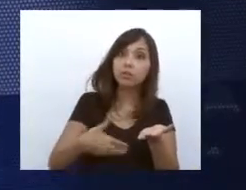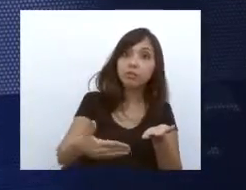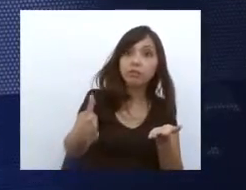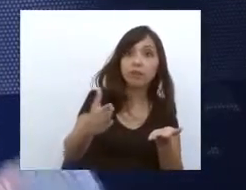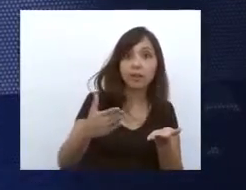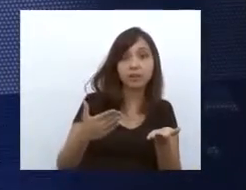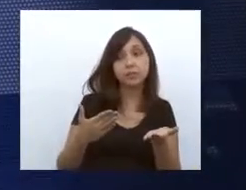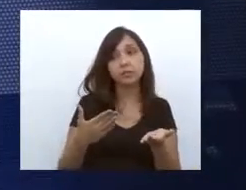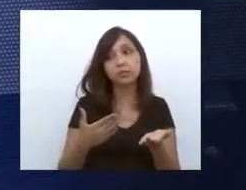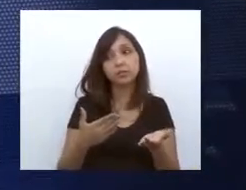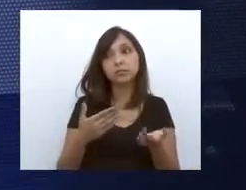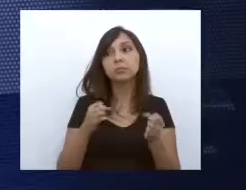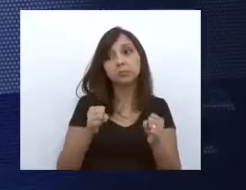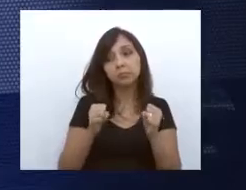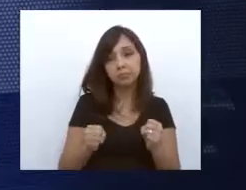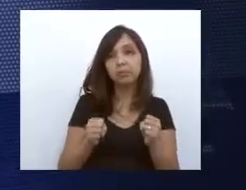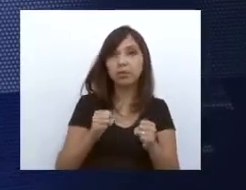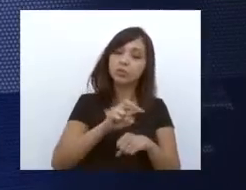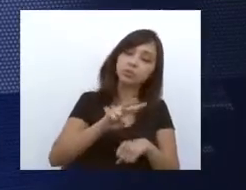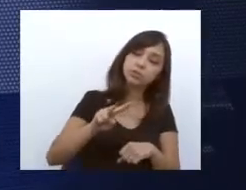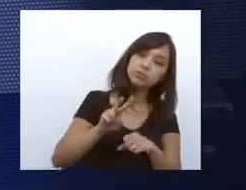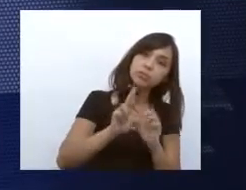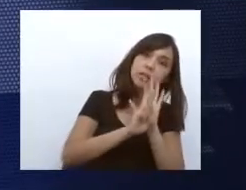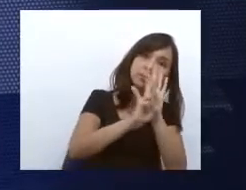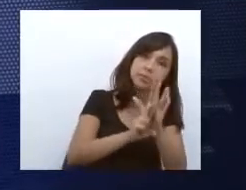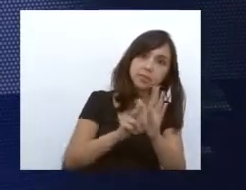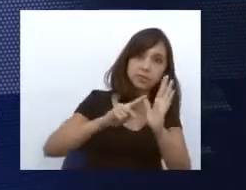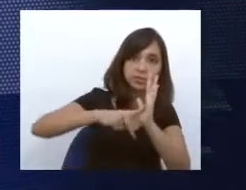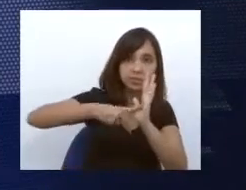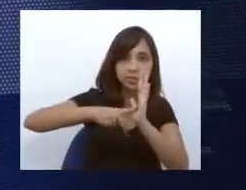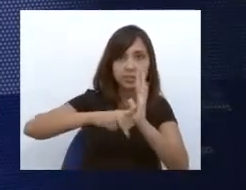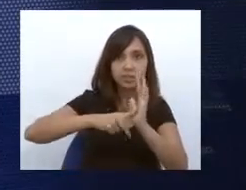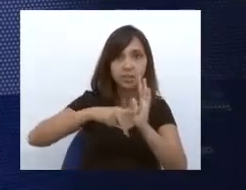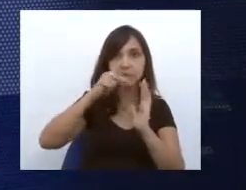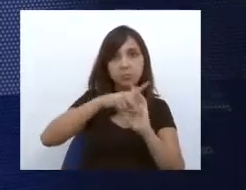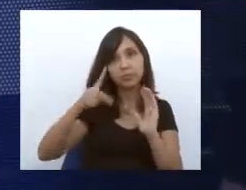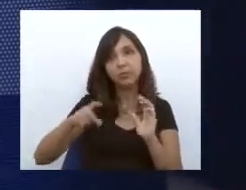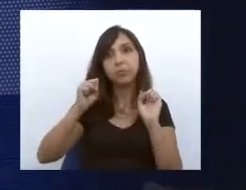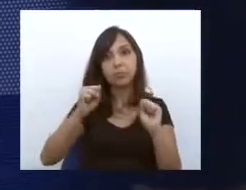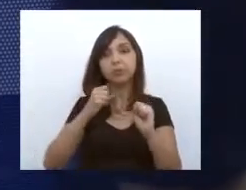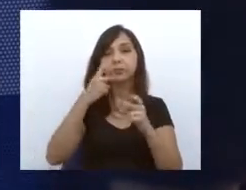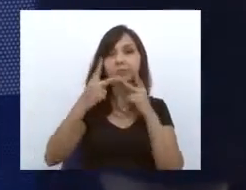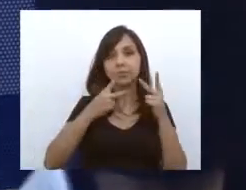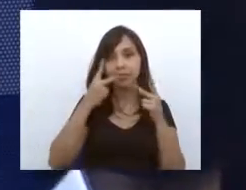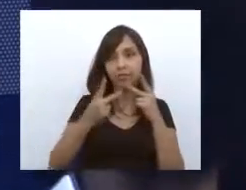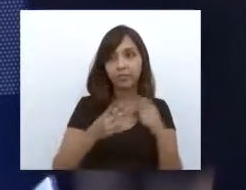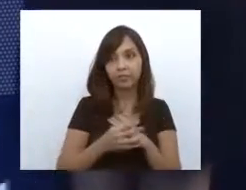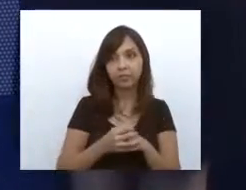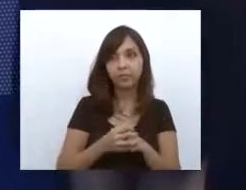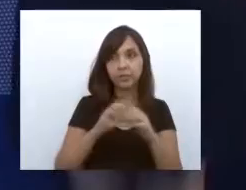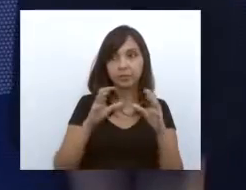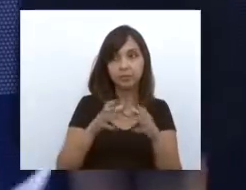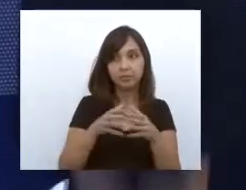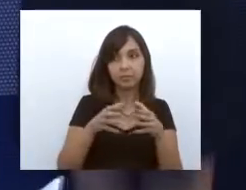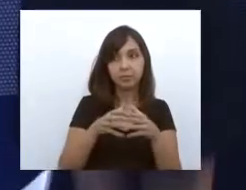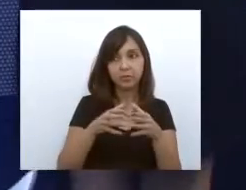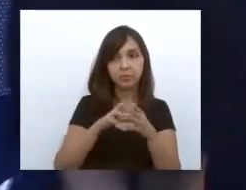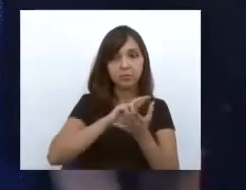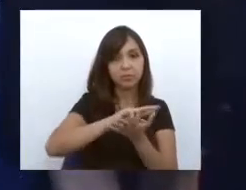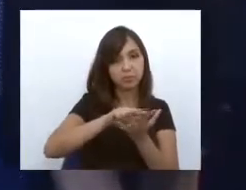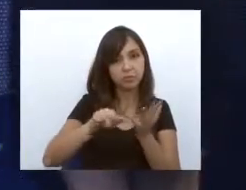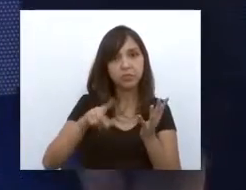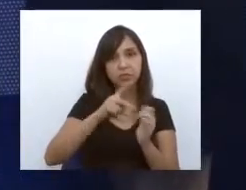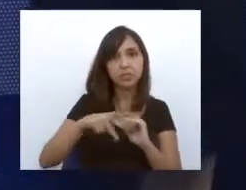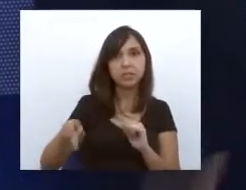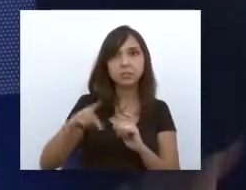esse espaço para que um representante do Sindicato dos Professores possa falar. Aqui tem um grupo de diversos